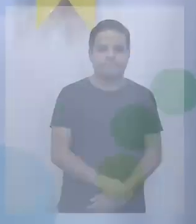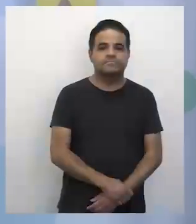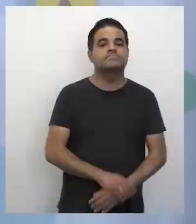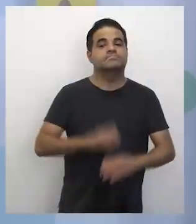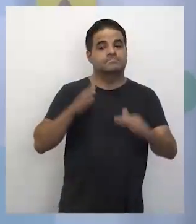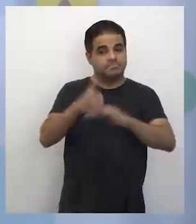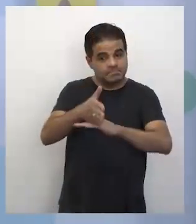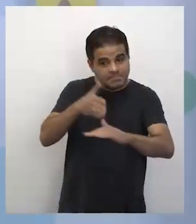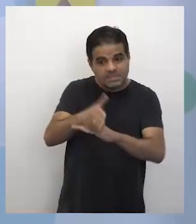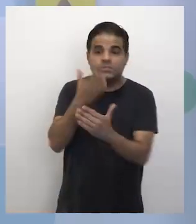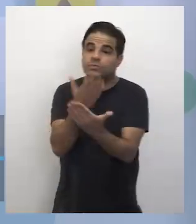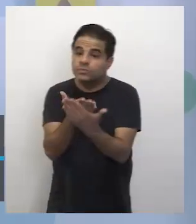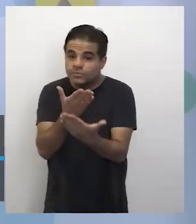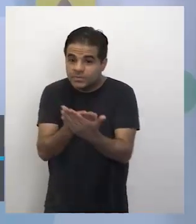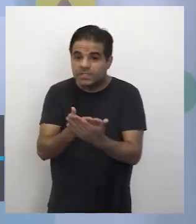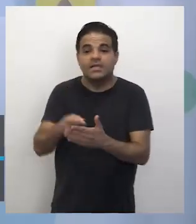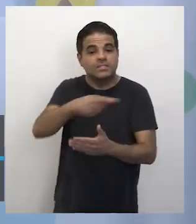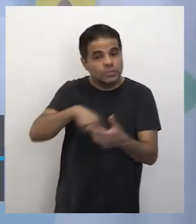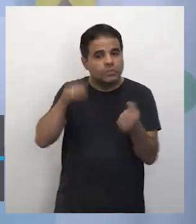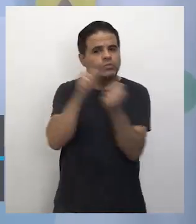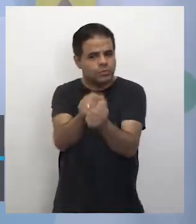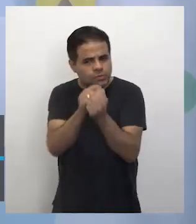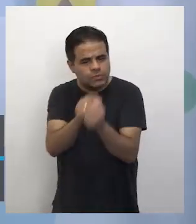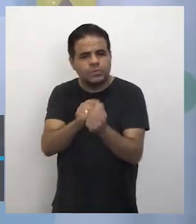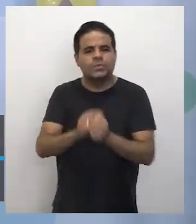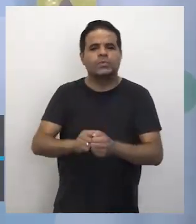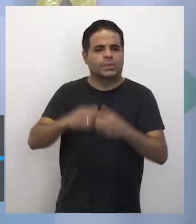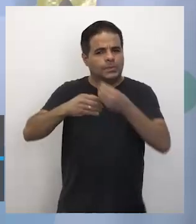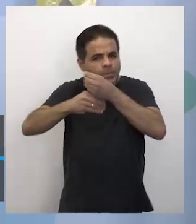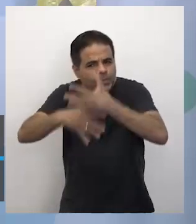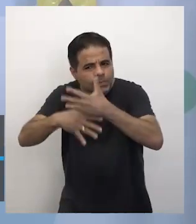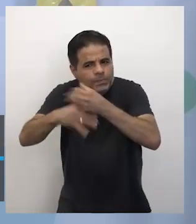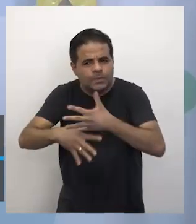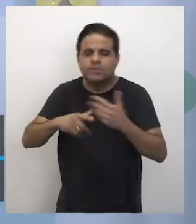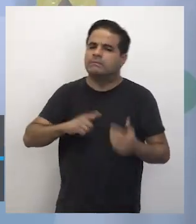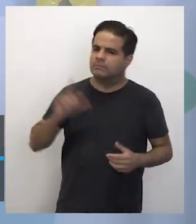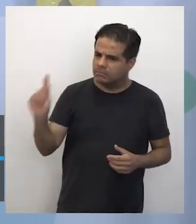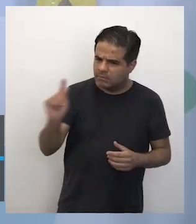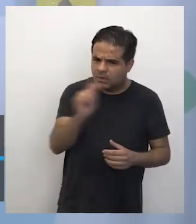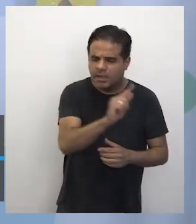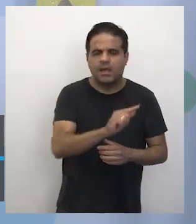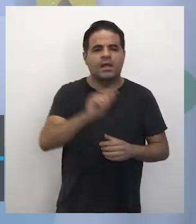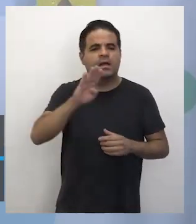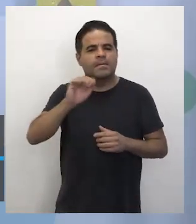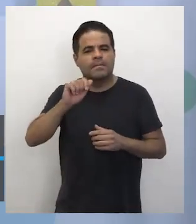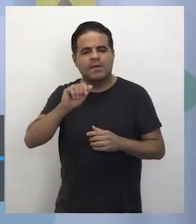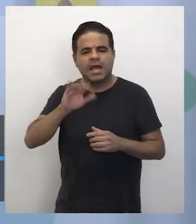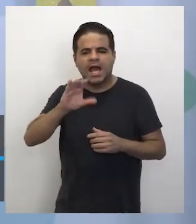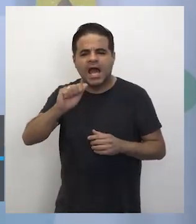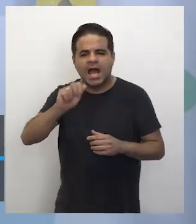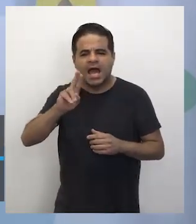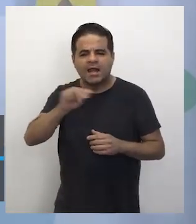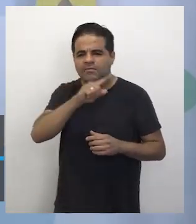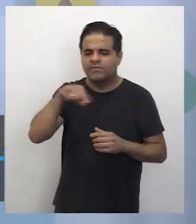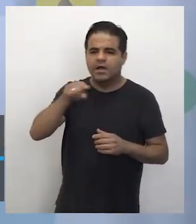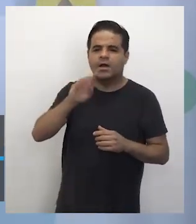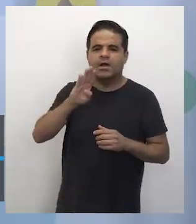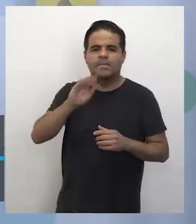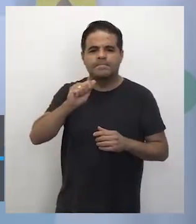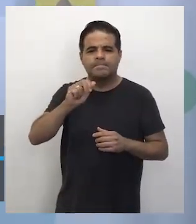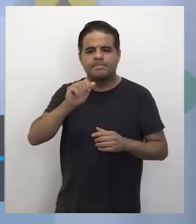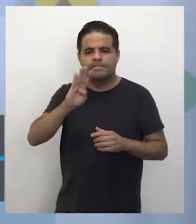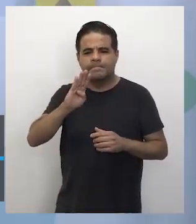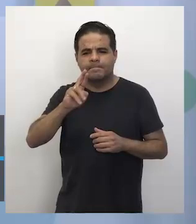participação dos nossos estudantes, o pessoal aqui com a gente aqui. Perguntar se minha barba é barba Carvão? ou é carvão? É carvão, né, Giba? Ah, aqui é barba